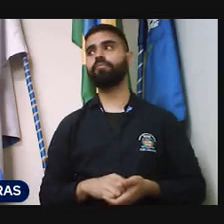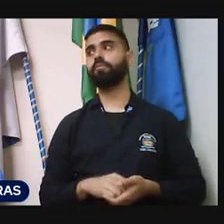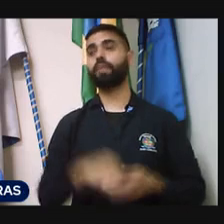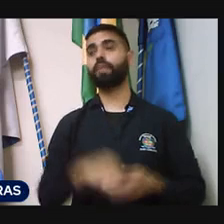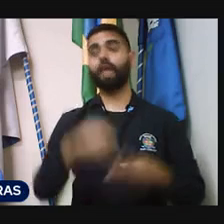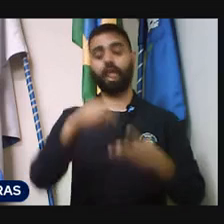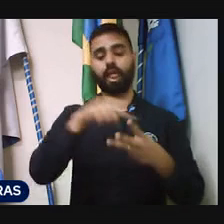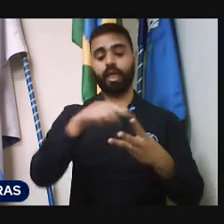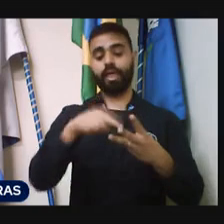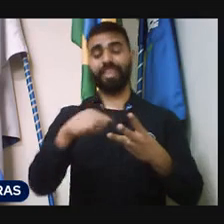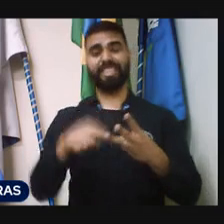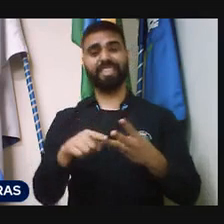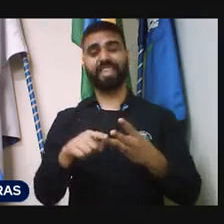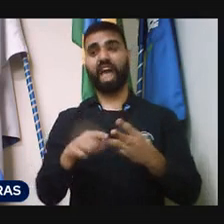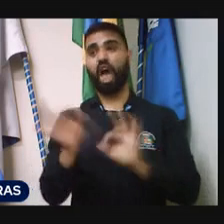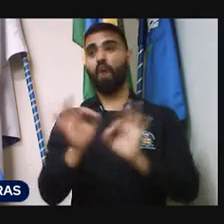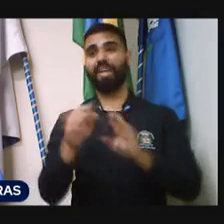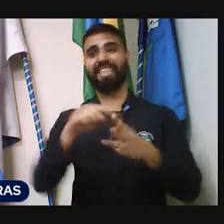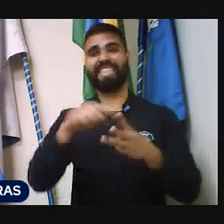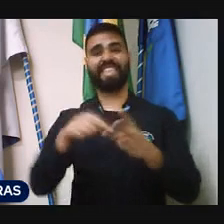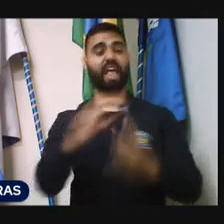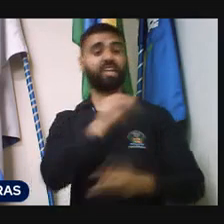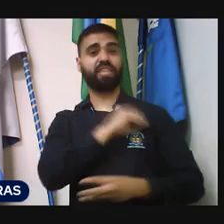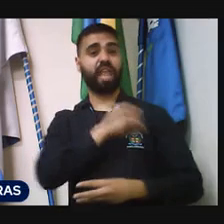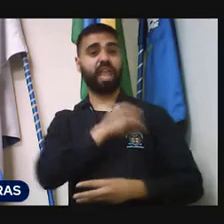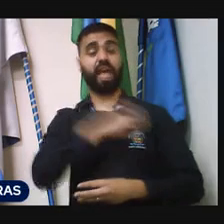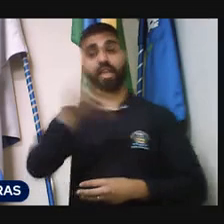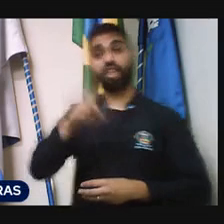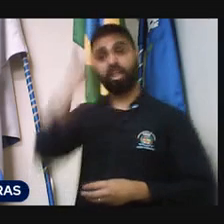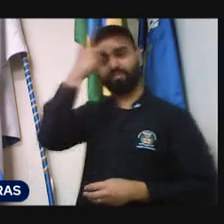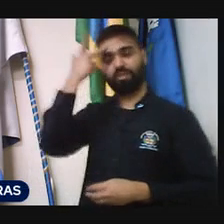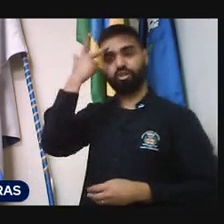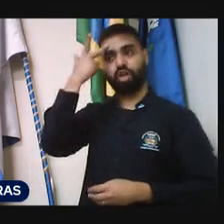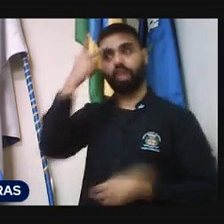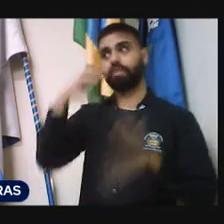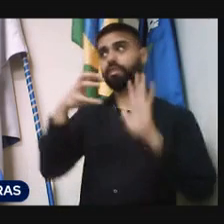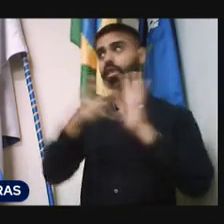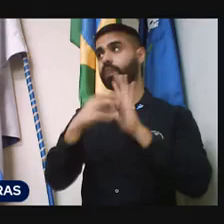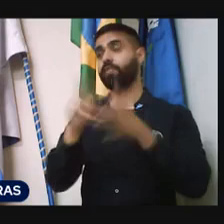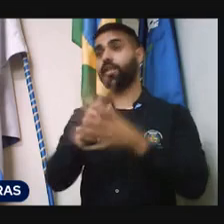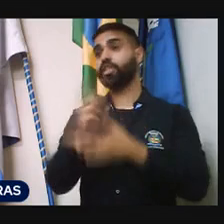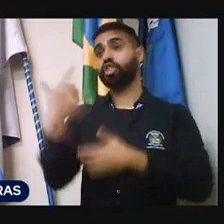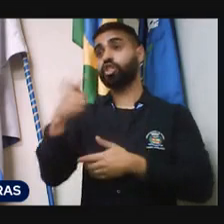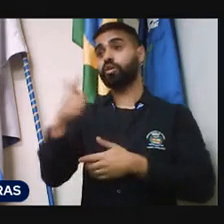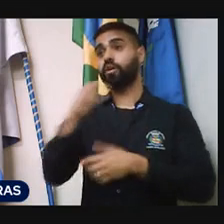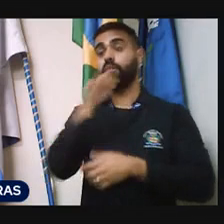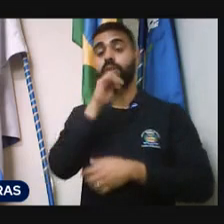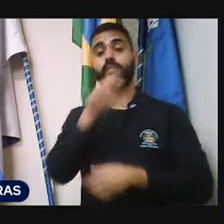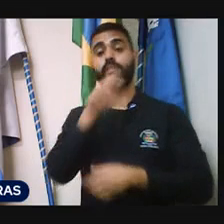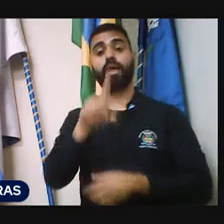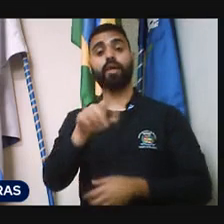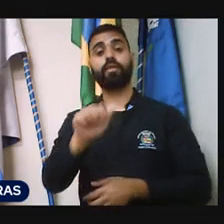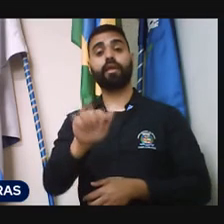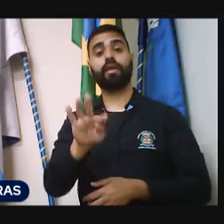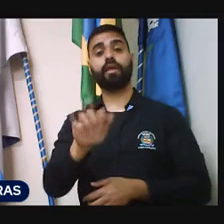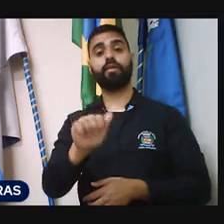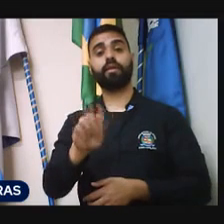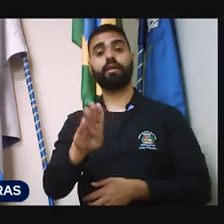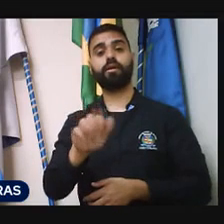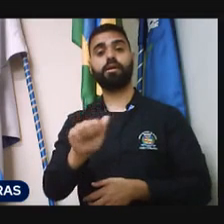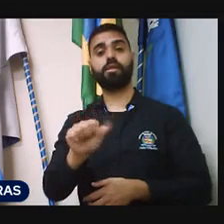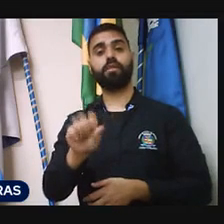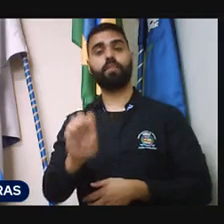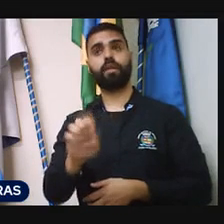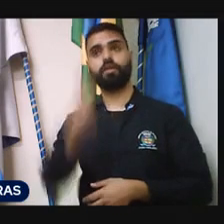salarial que não pagaram o direito do servidor da Câmara Municipal não receberam já tá quase deles e fala